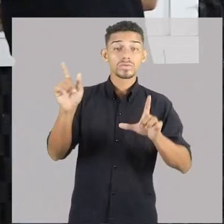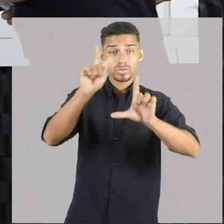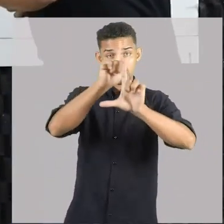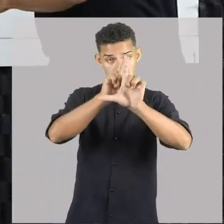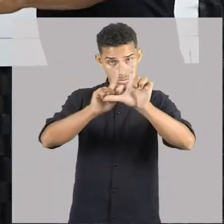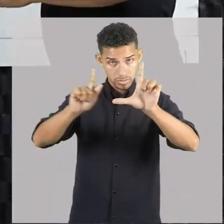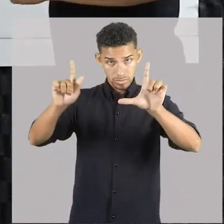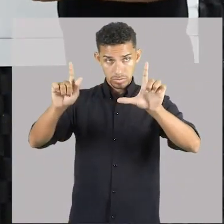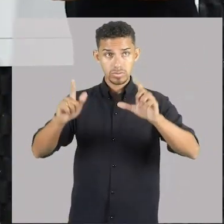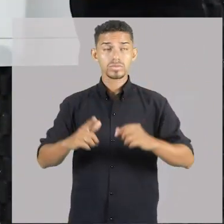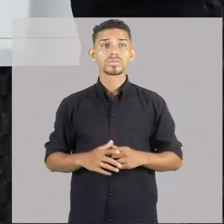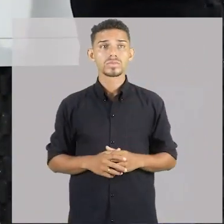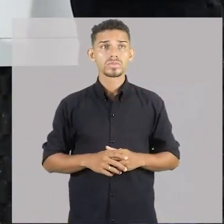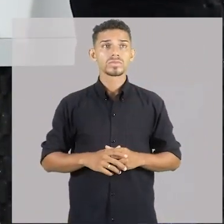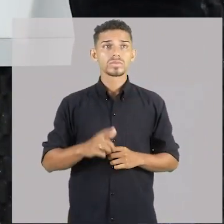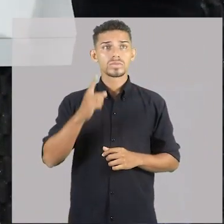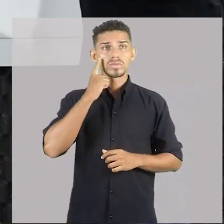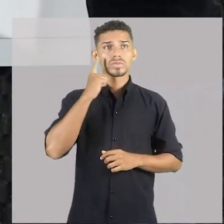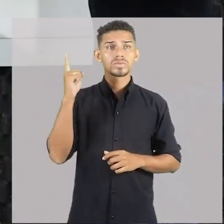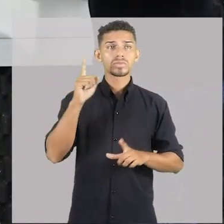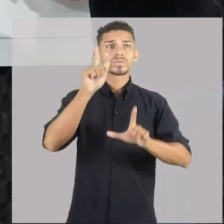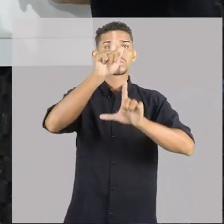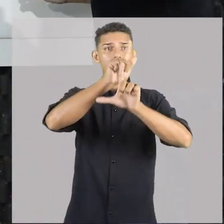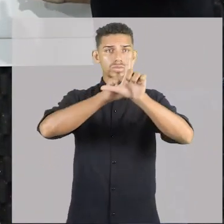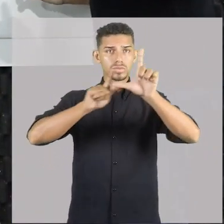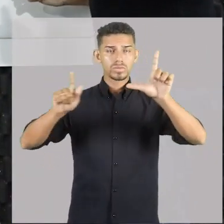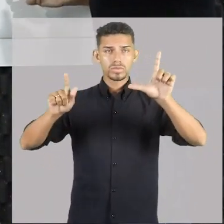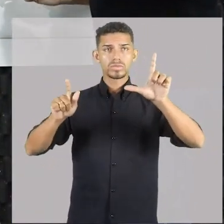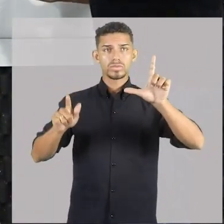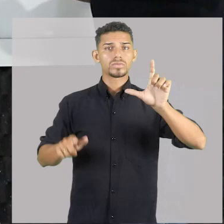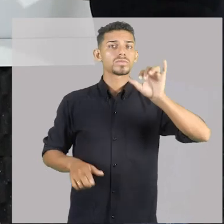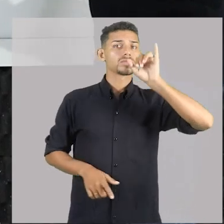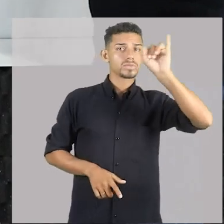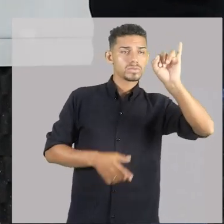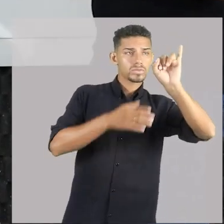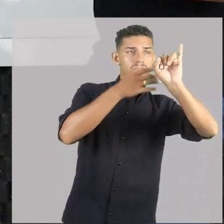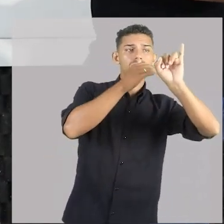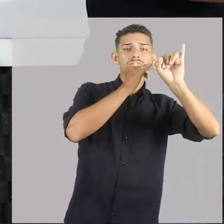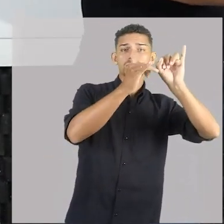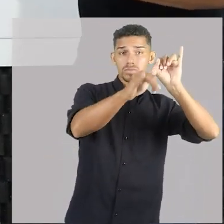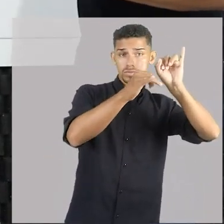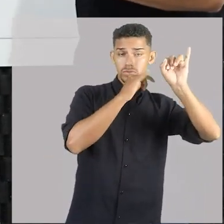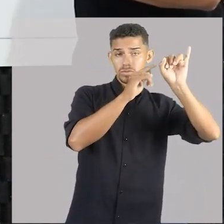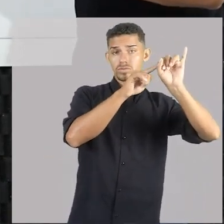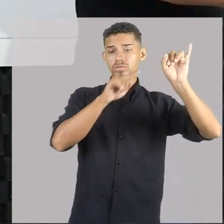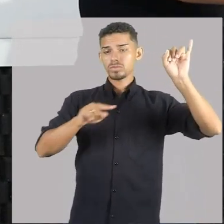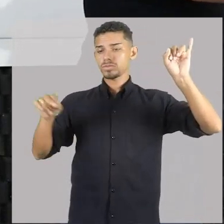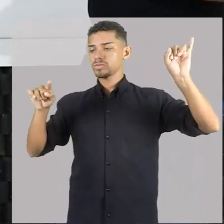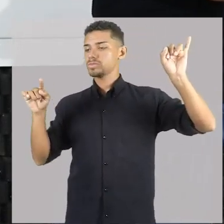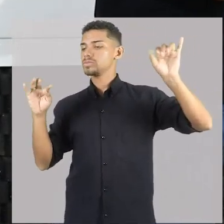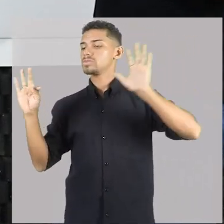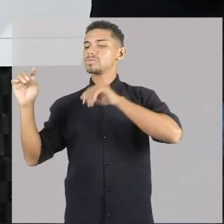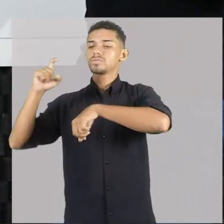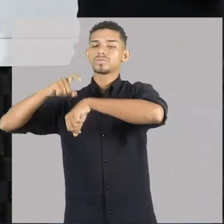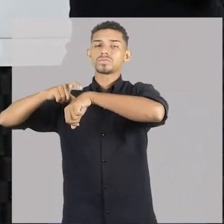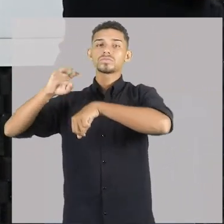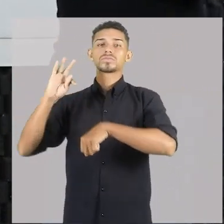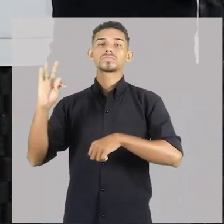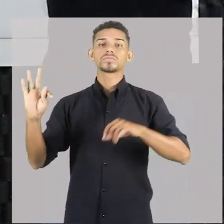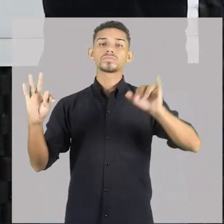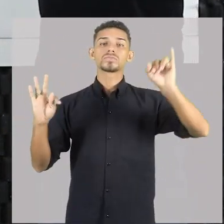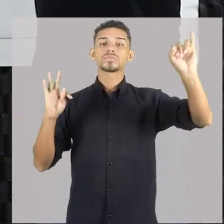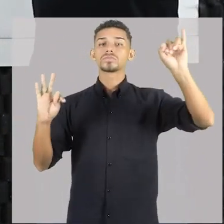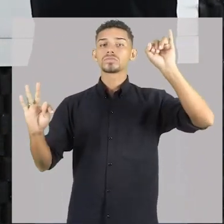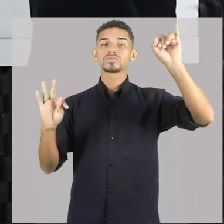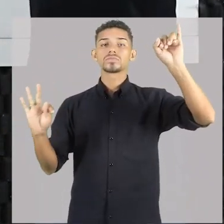gráfico. O gráfico da corrente em função do tempo. Ele mostra qual foi